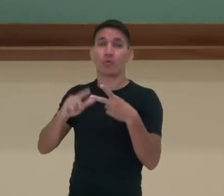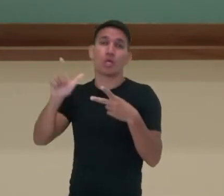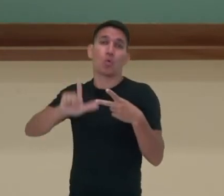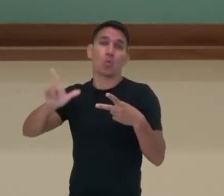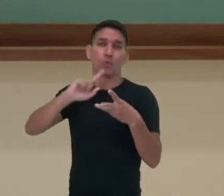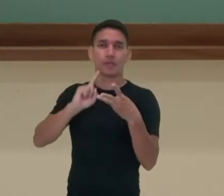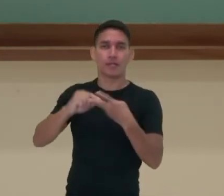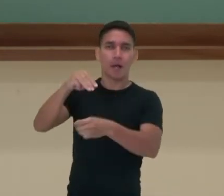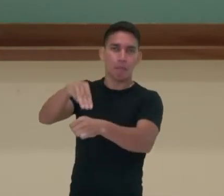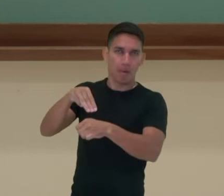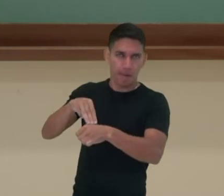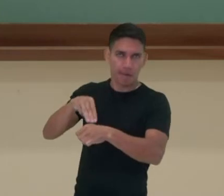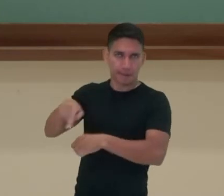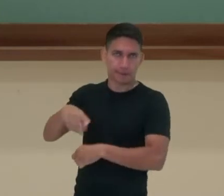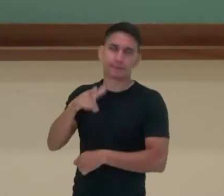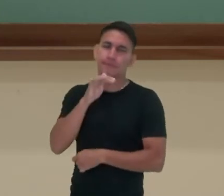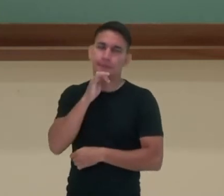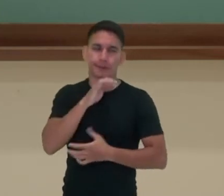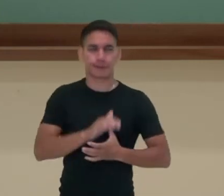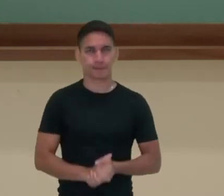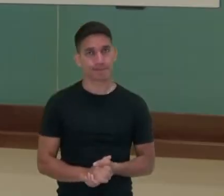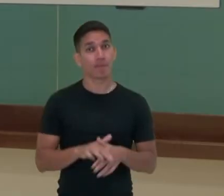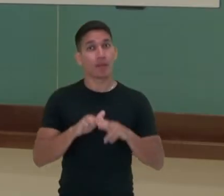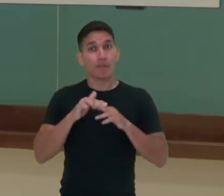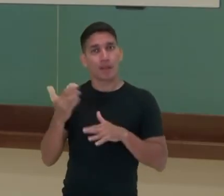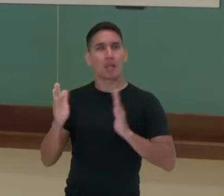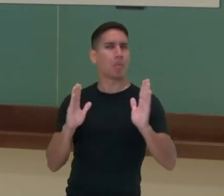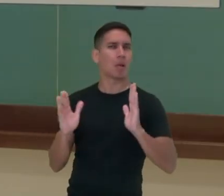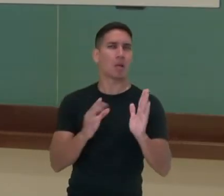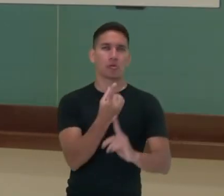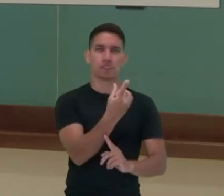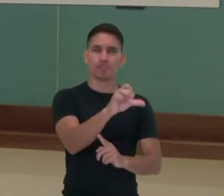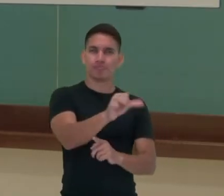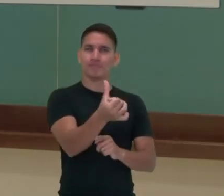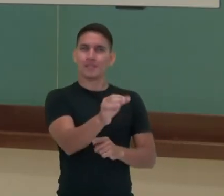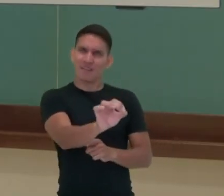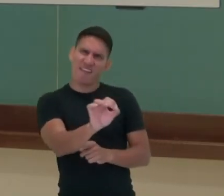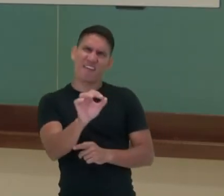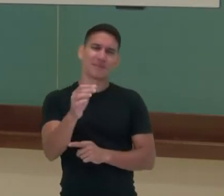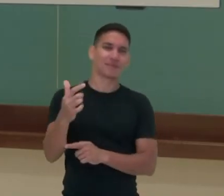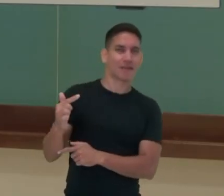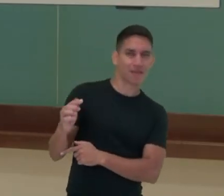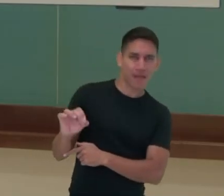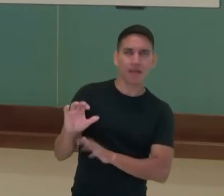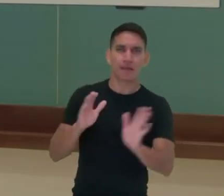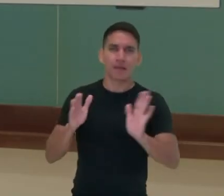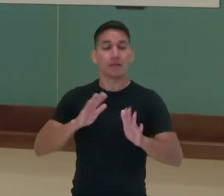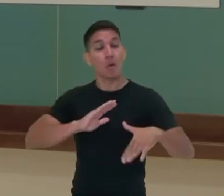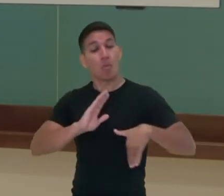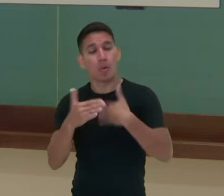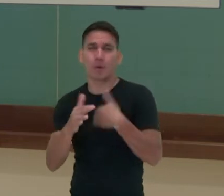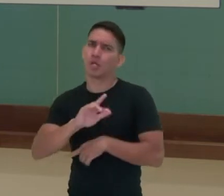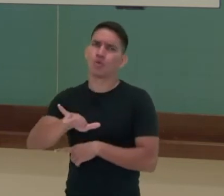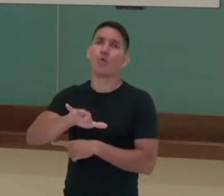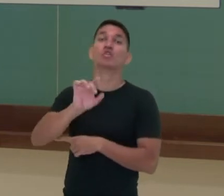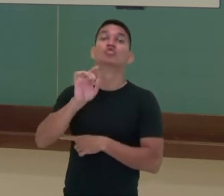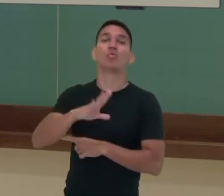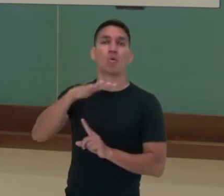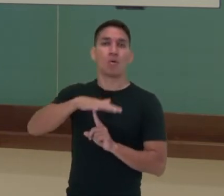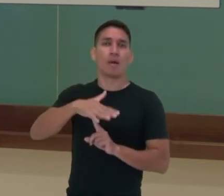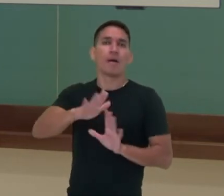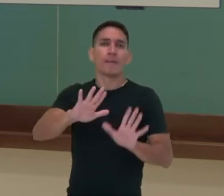Londrina, Maringá, por exemplo, tá bom? Então, a partir da década de 60, 70, que esse processo, não só no Paraná, mas no Brasil